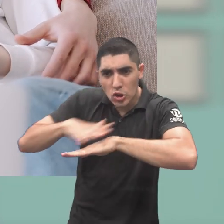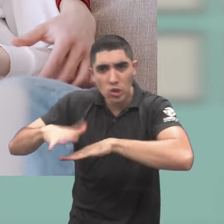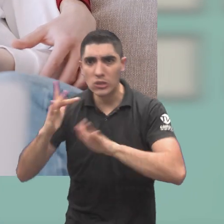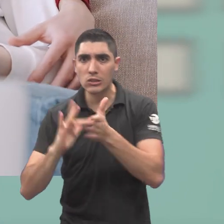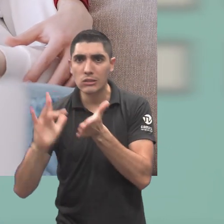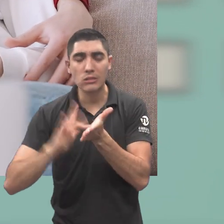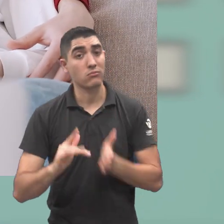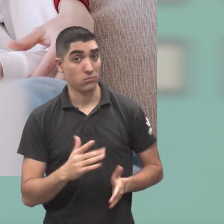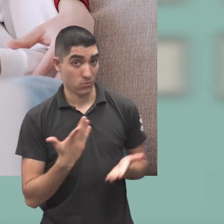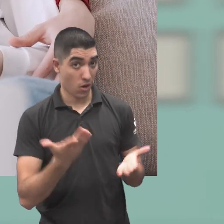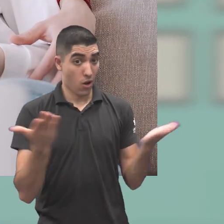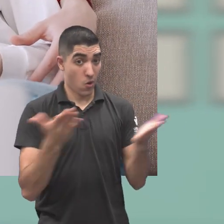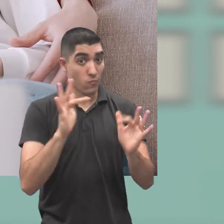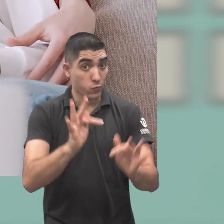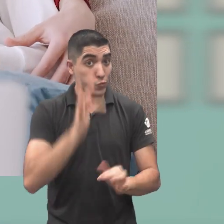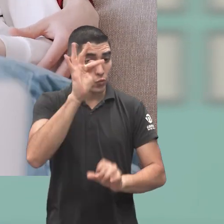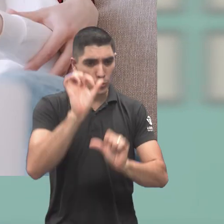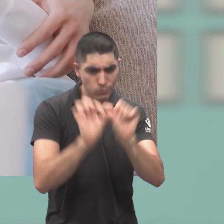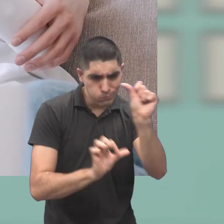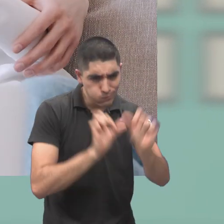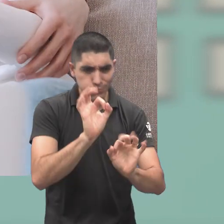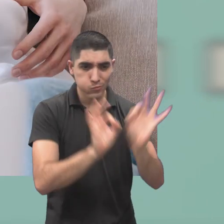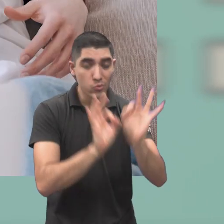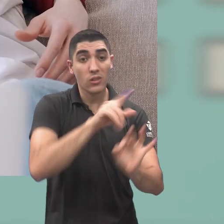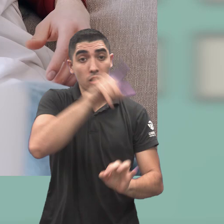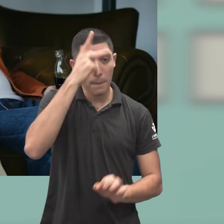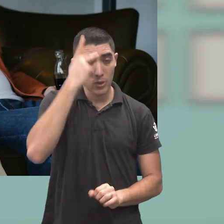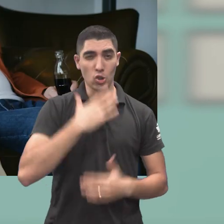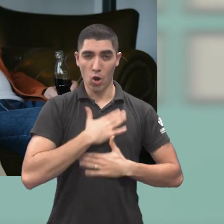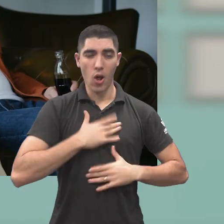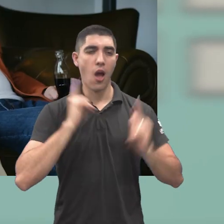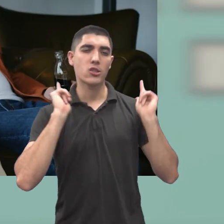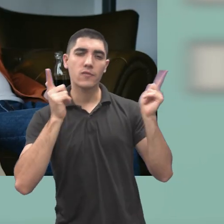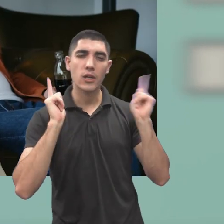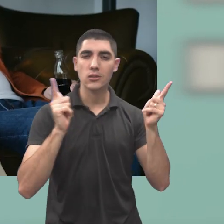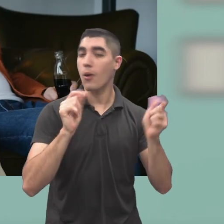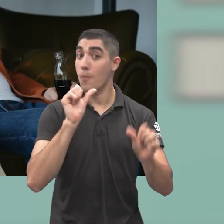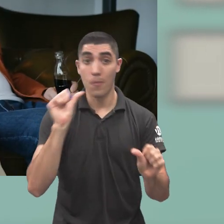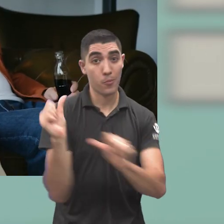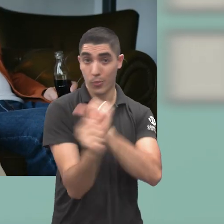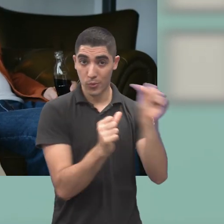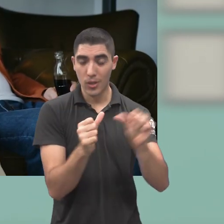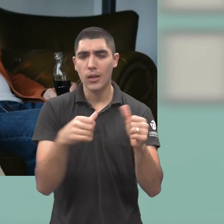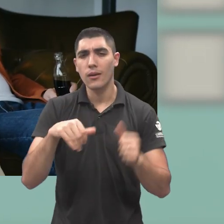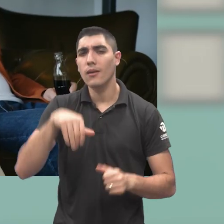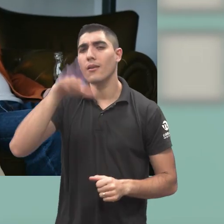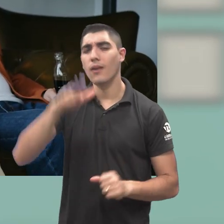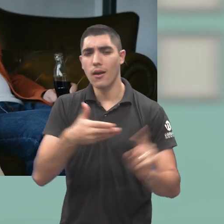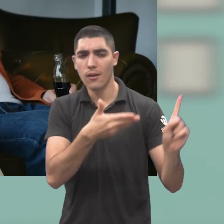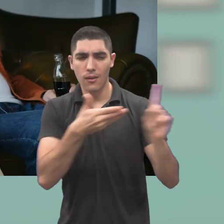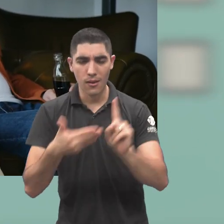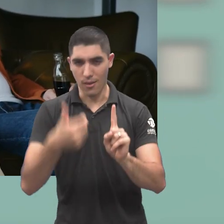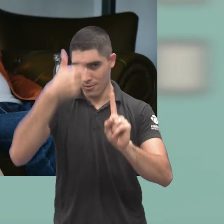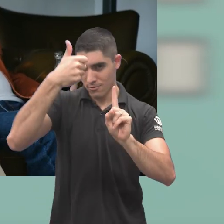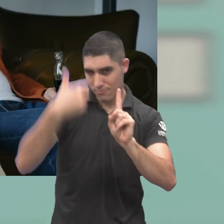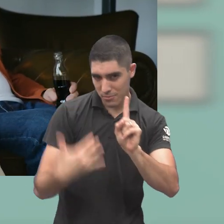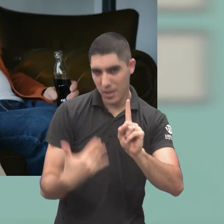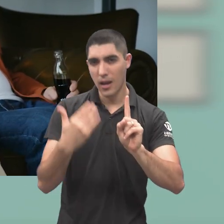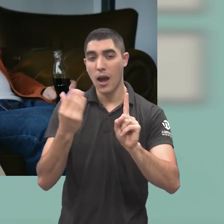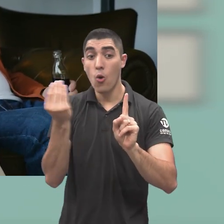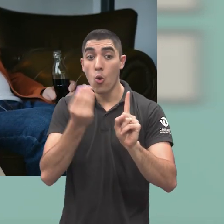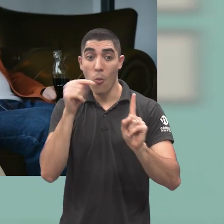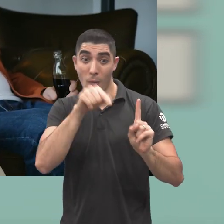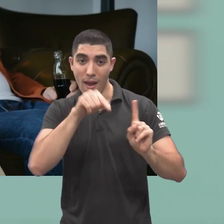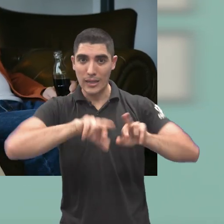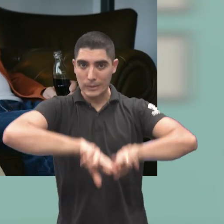esse futuro e redefinindo o que é diversão. E quem vai nos explicar como essas transformações impactam